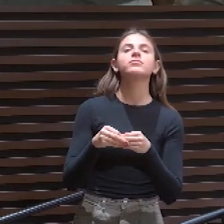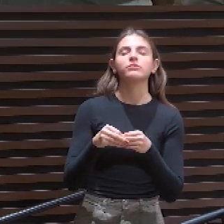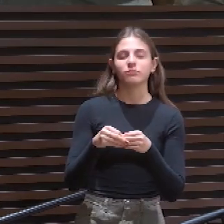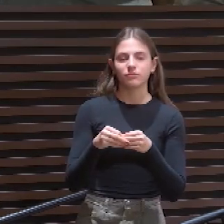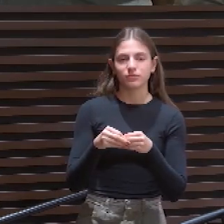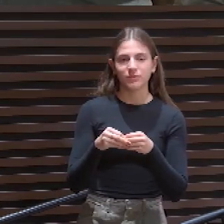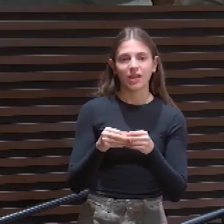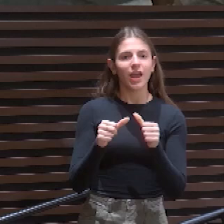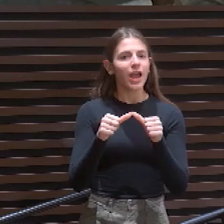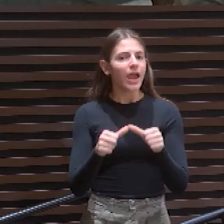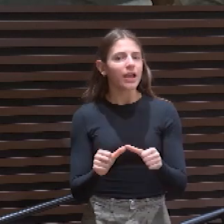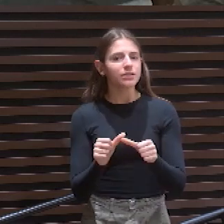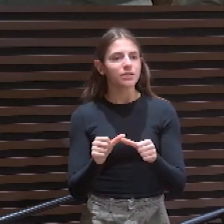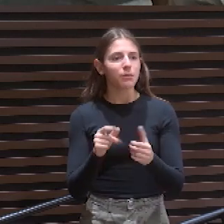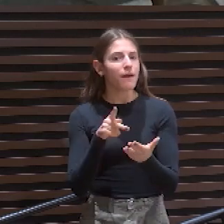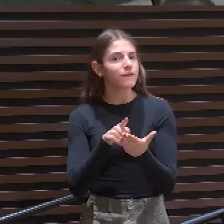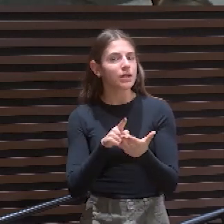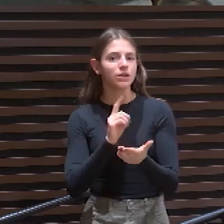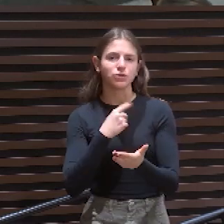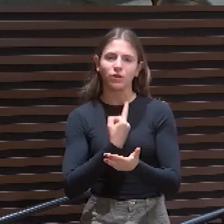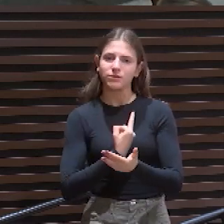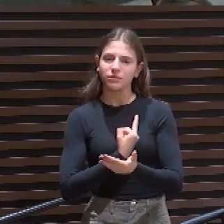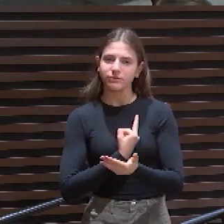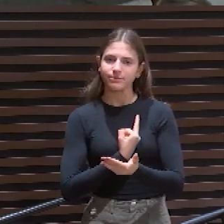Essa é uma realidade nossa?